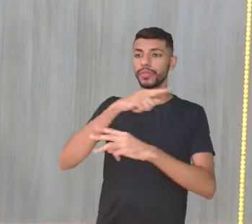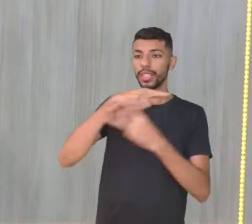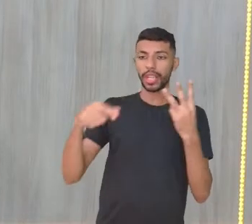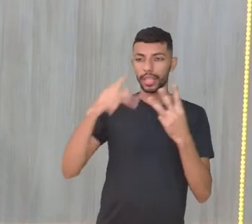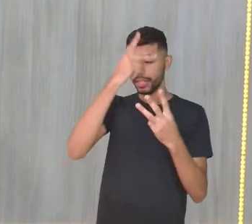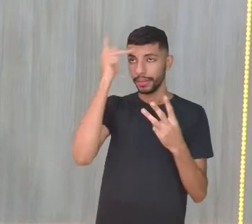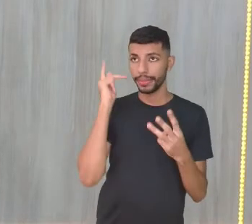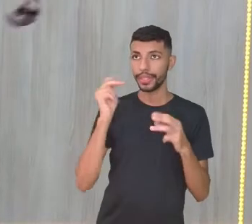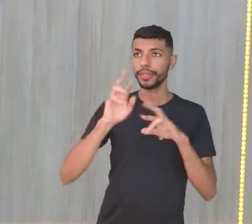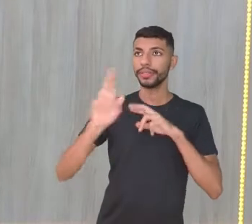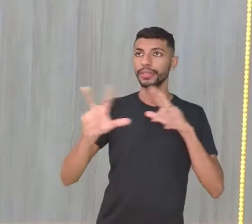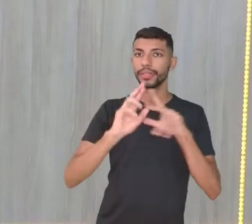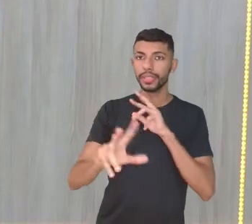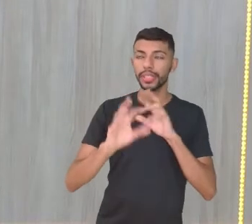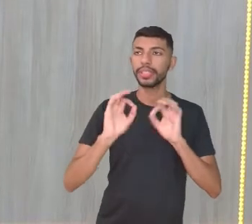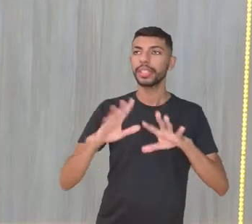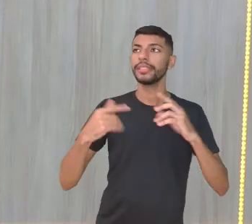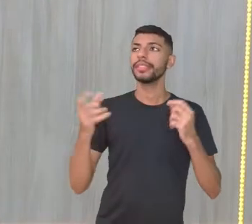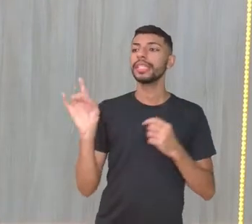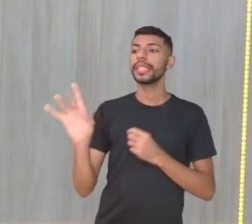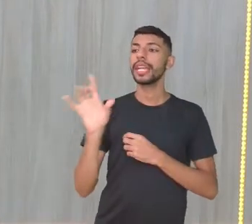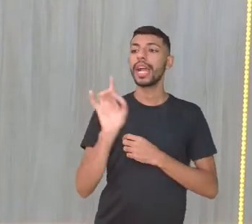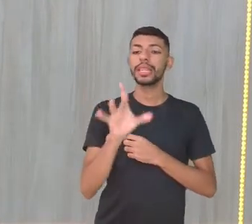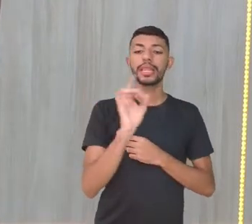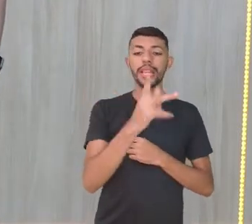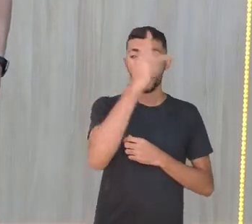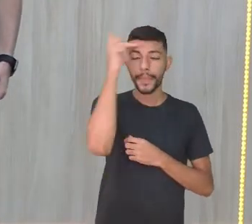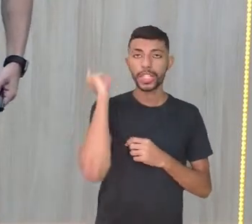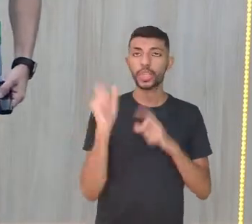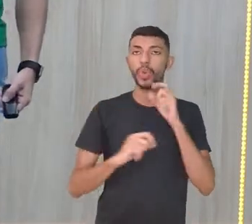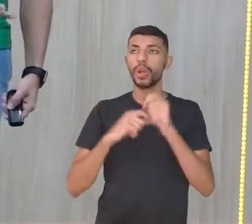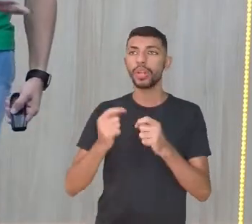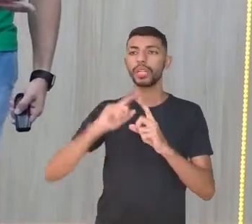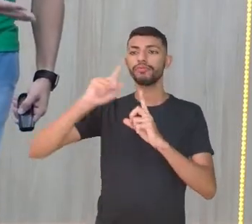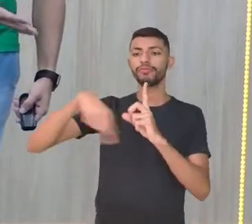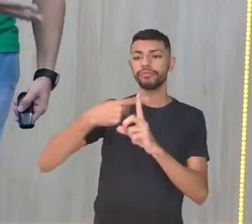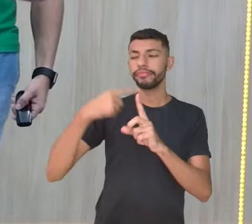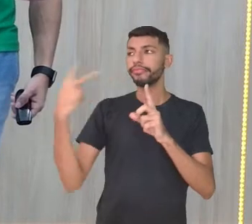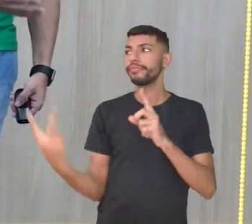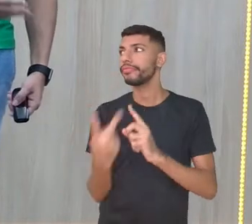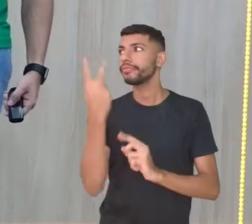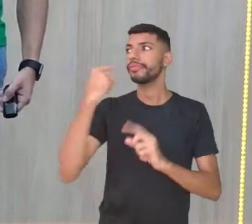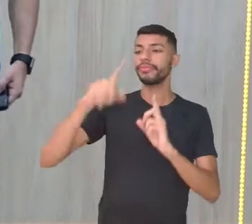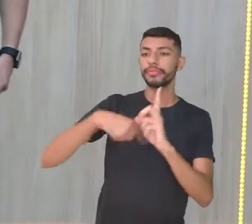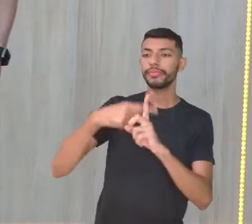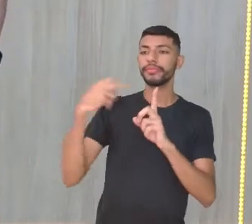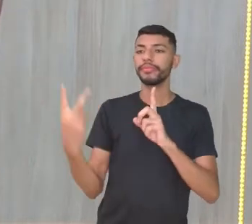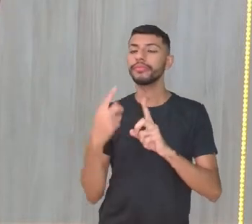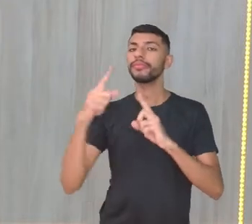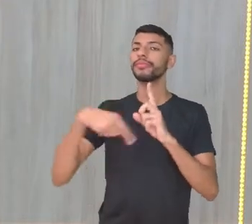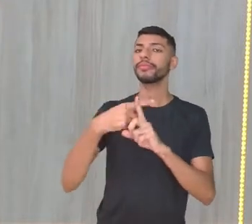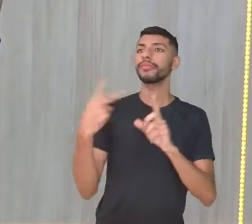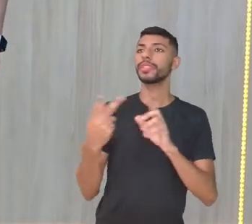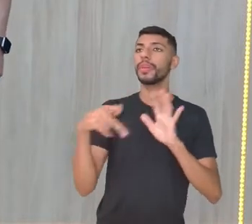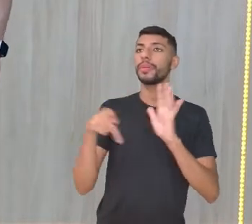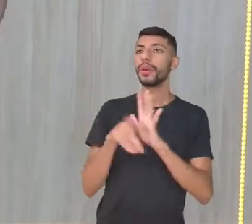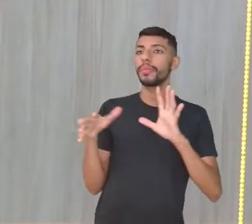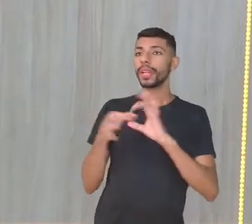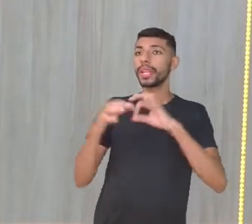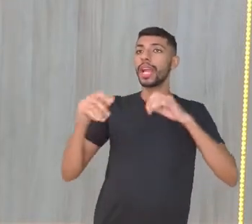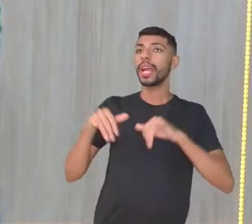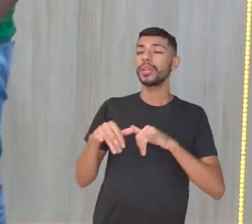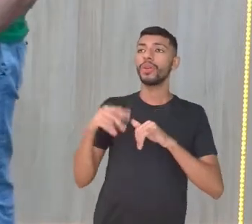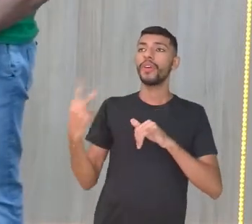pessoas diferentes, e cada pessoa ela vai adicionando um valor referente ao que ele encontrou no mercado,